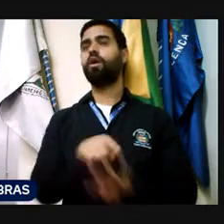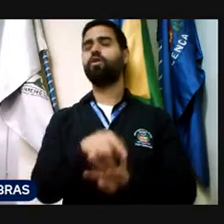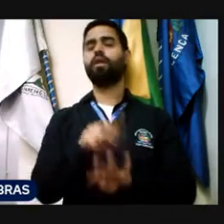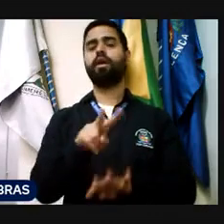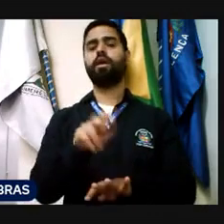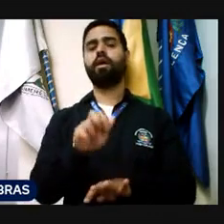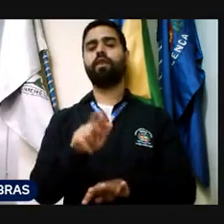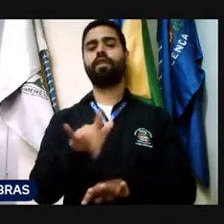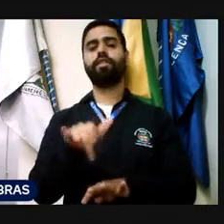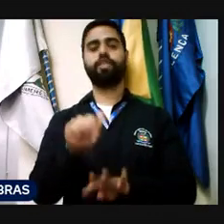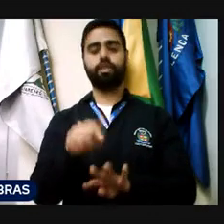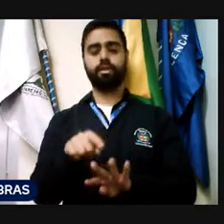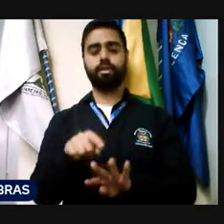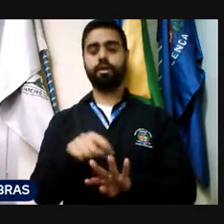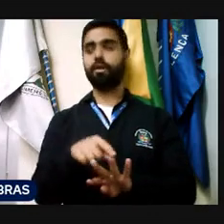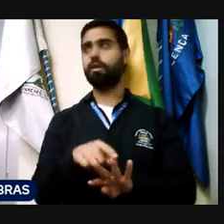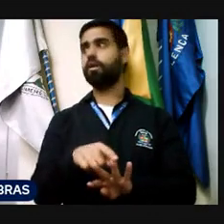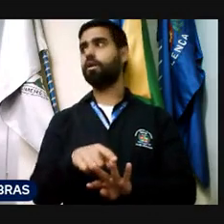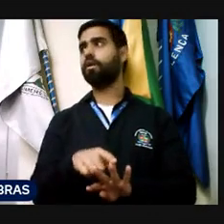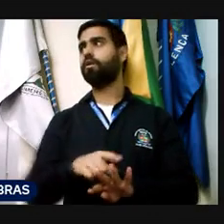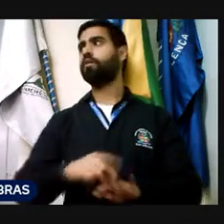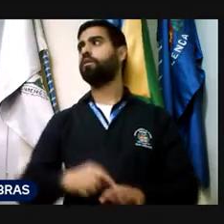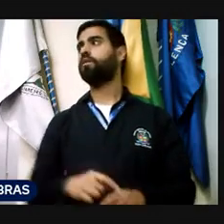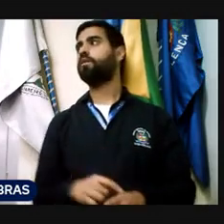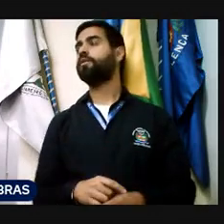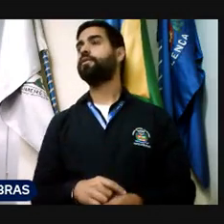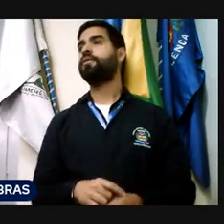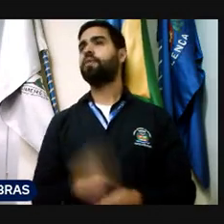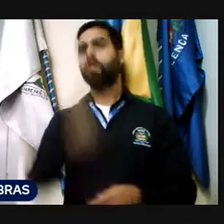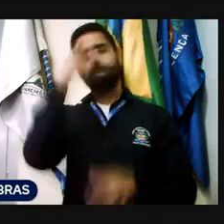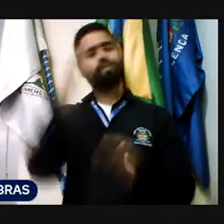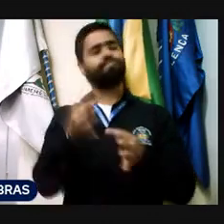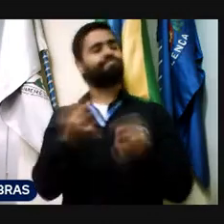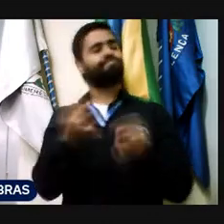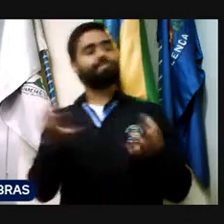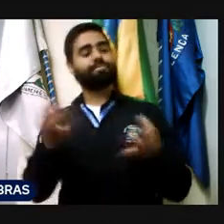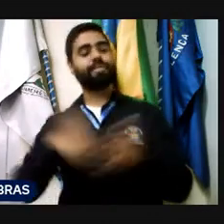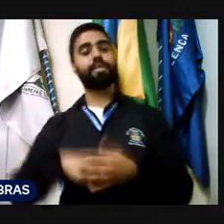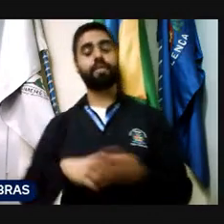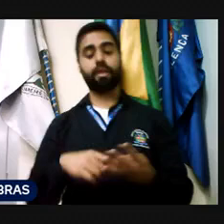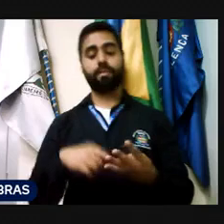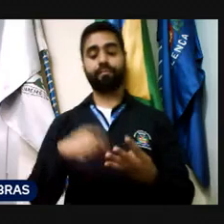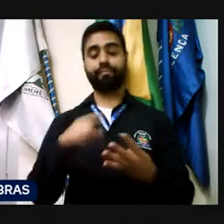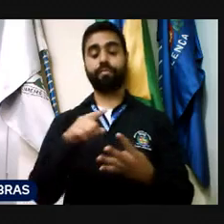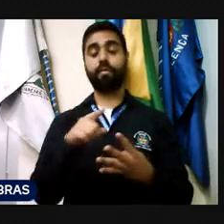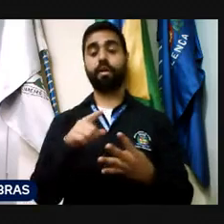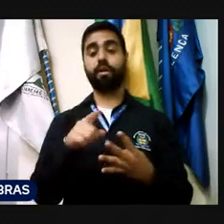Varginha, a menina até muito simples, uma outra